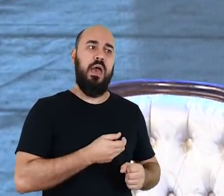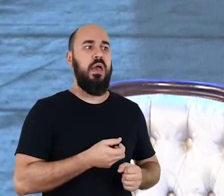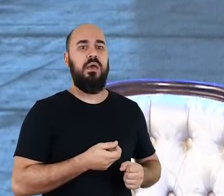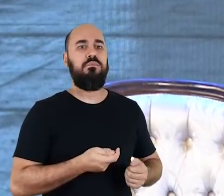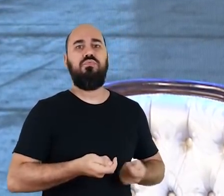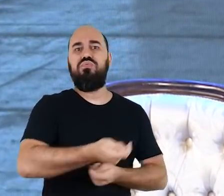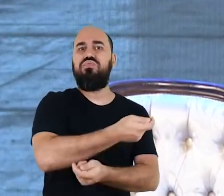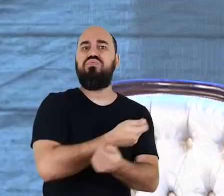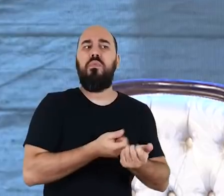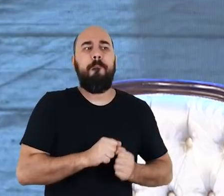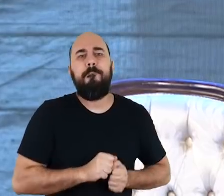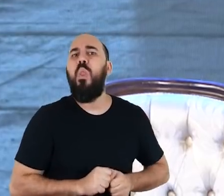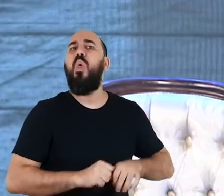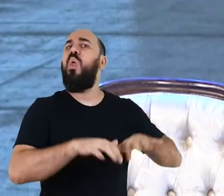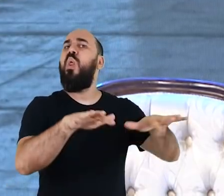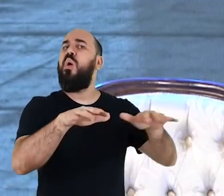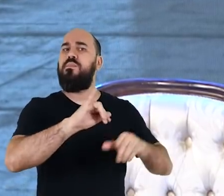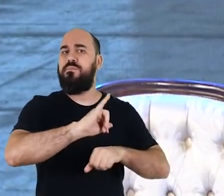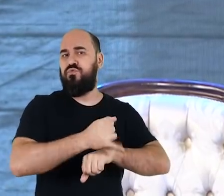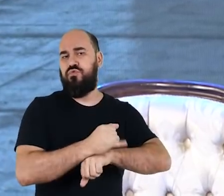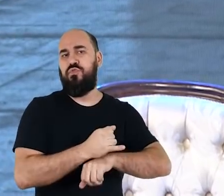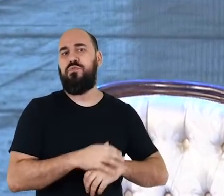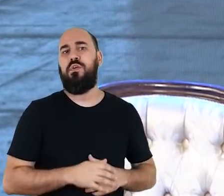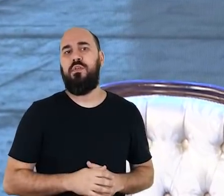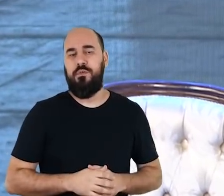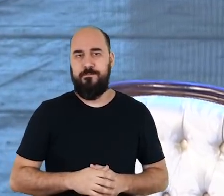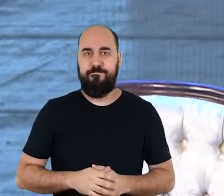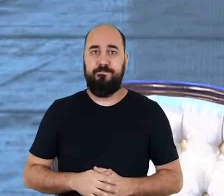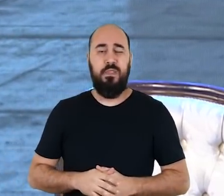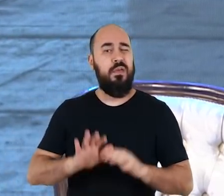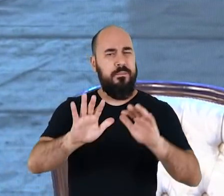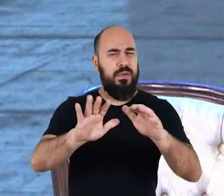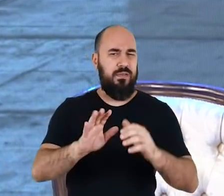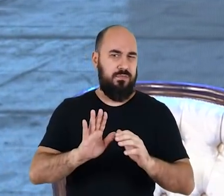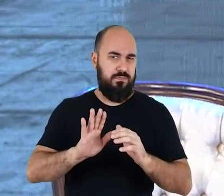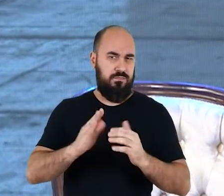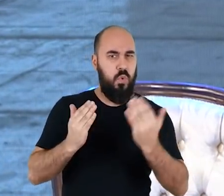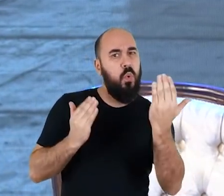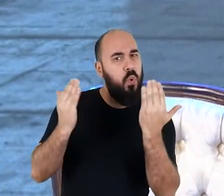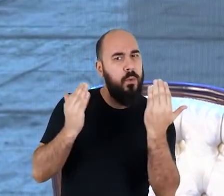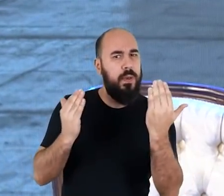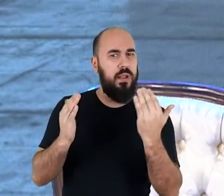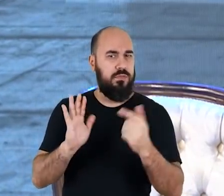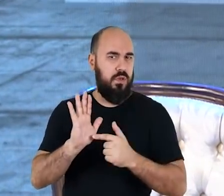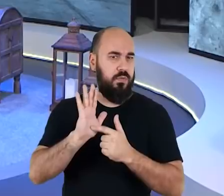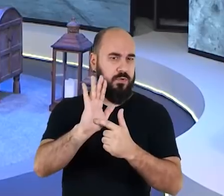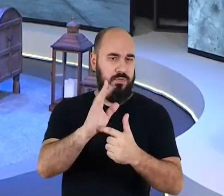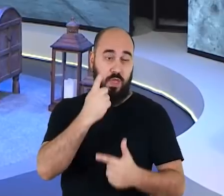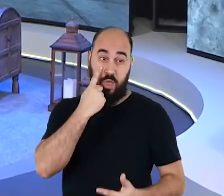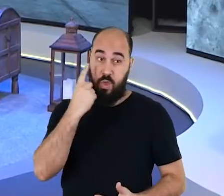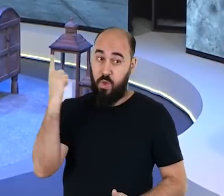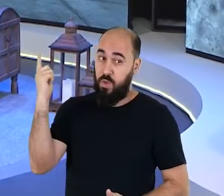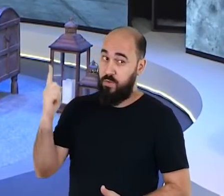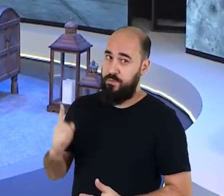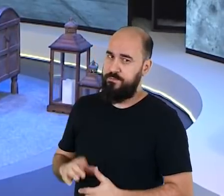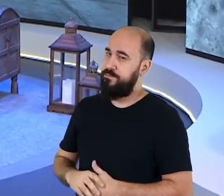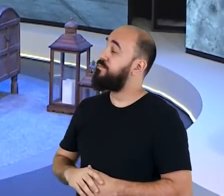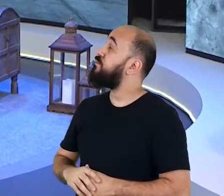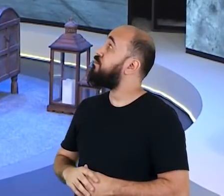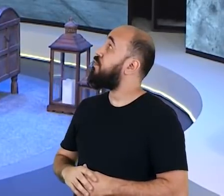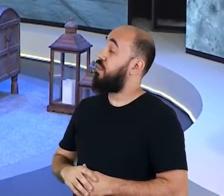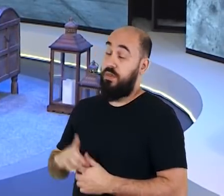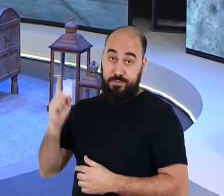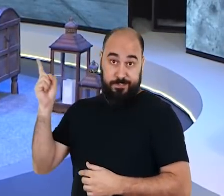pela cidade de Jerusalém. Mas eu quero mostrar para você uma comparação interessante. Vamos ver mais uma vez o círculo de Tiro agora aqui